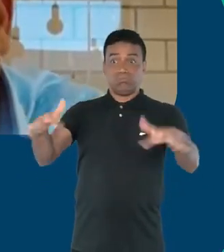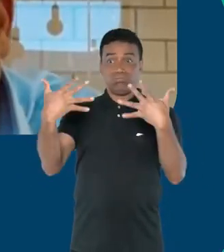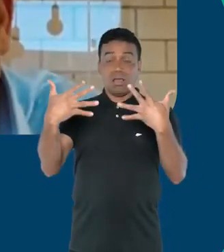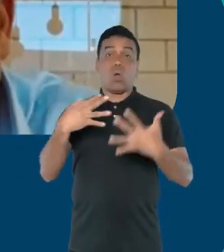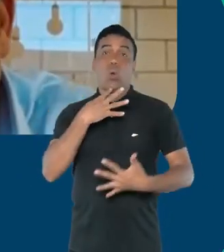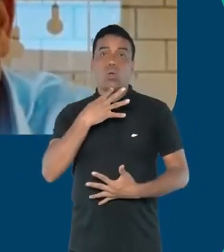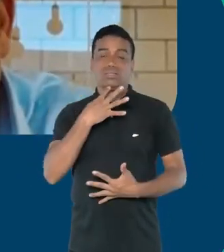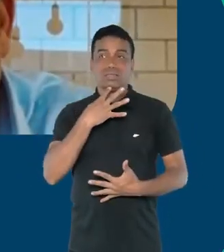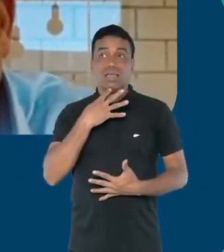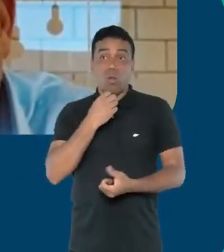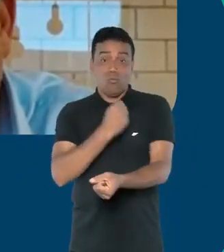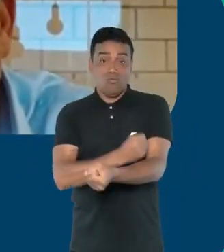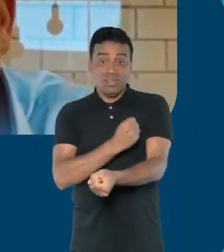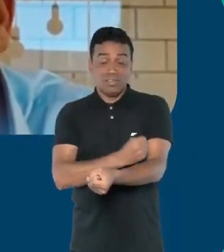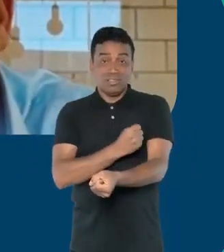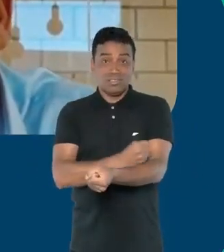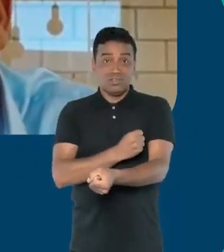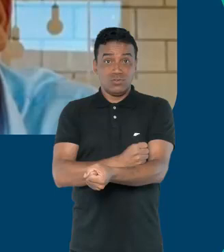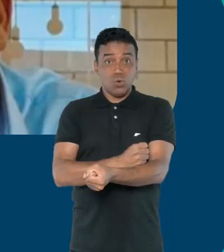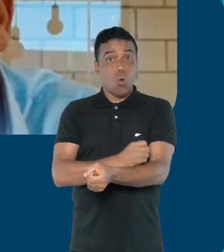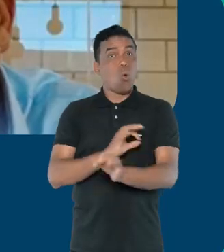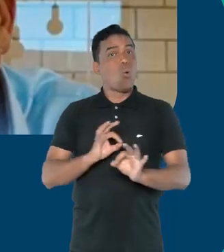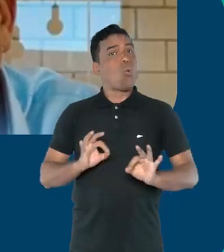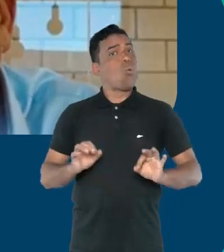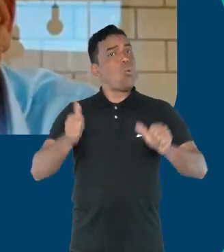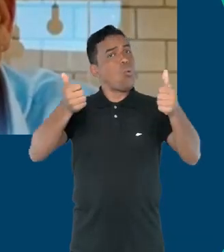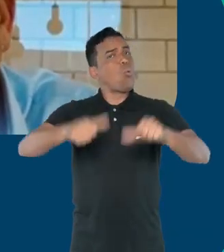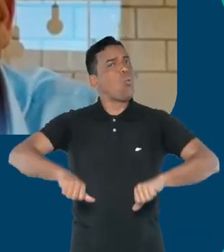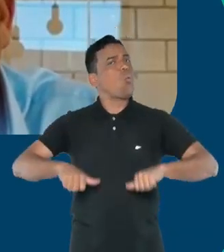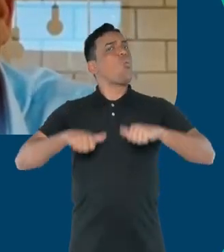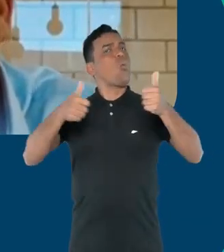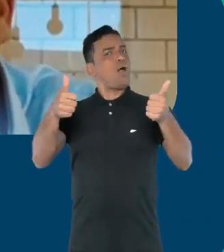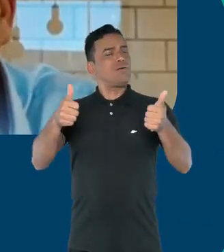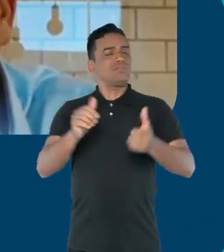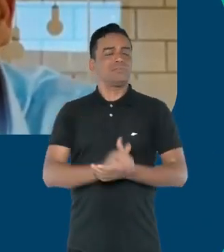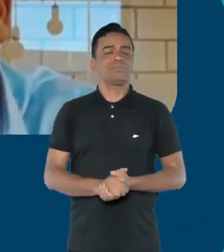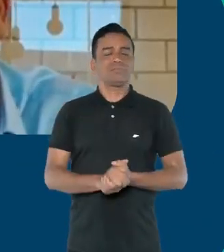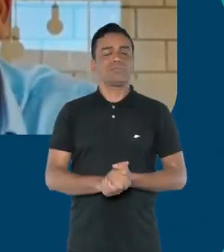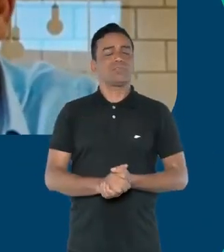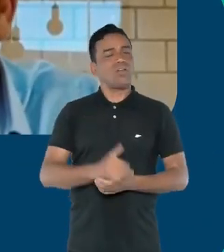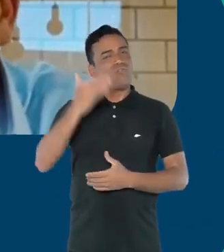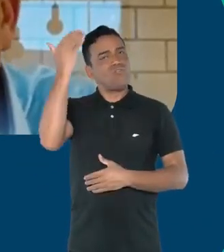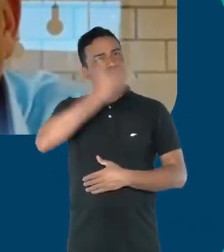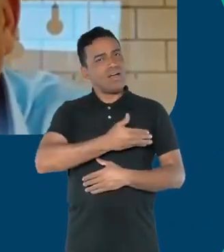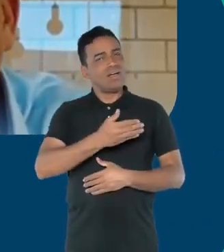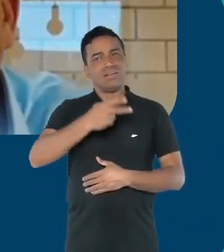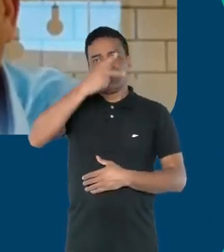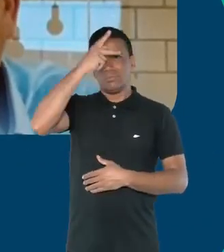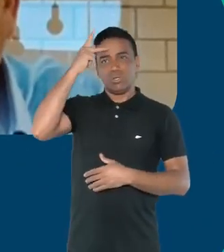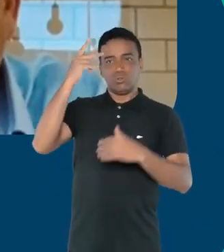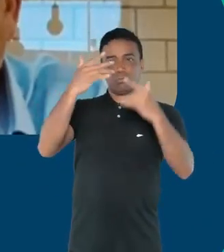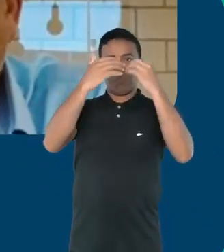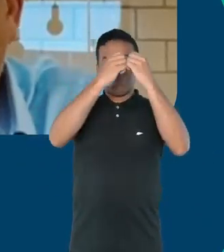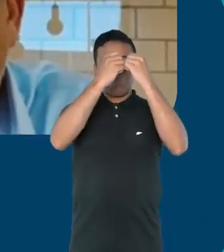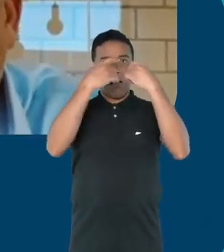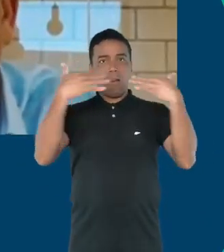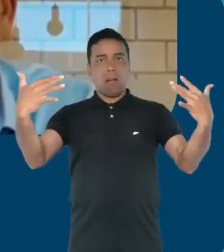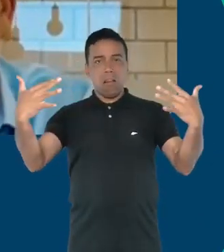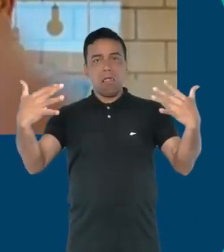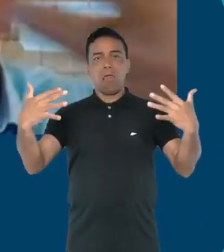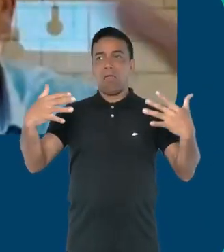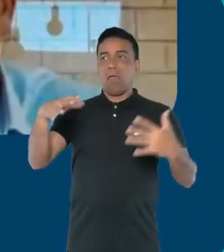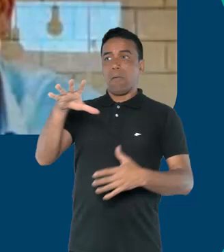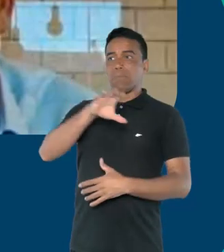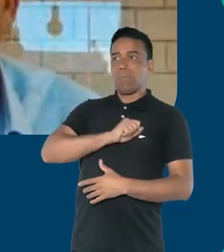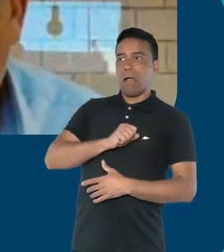uma virtude? O fato de eu querer ser bem visto, de eu querer ser amado,